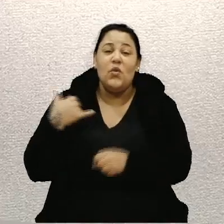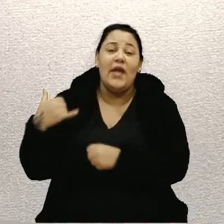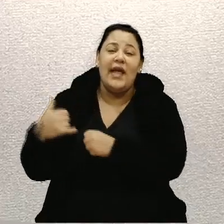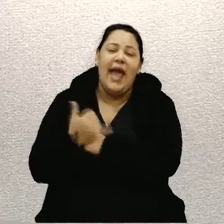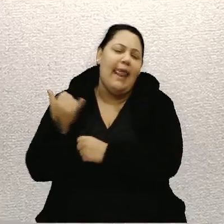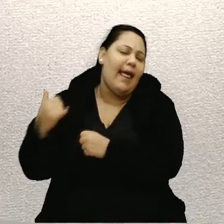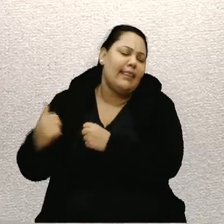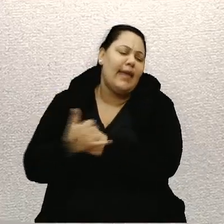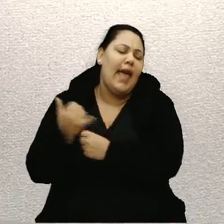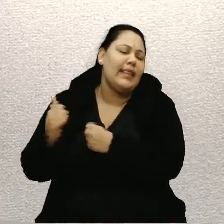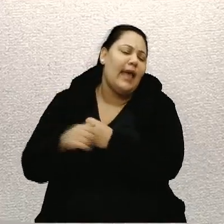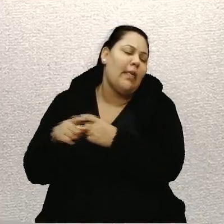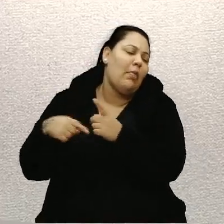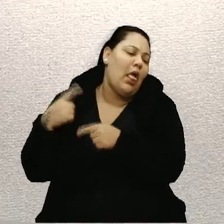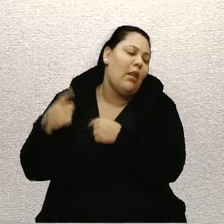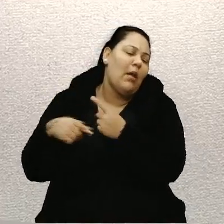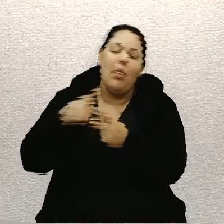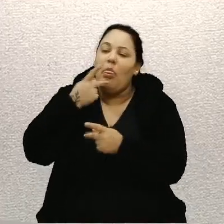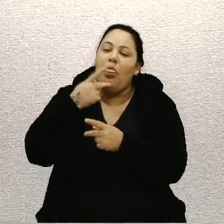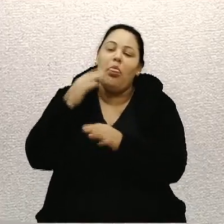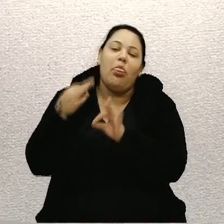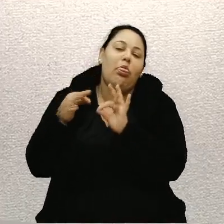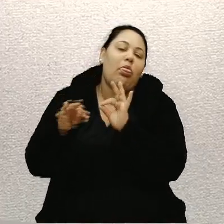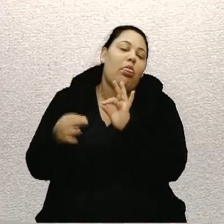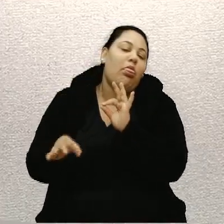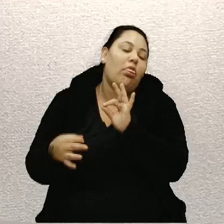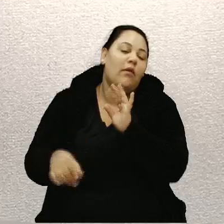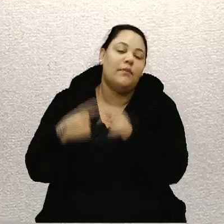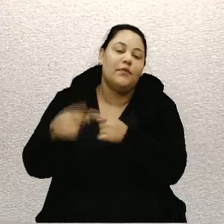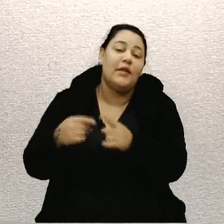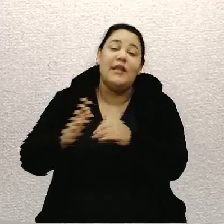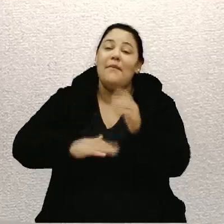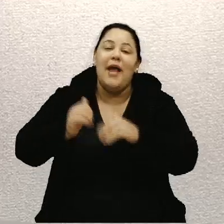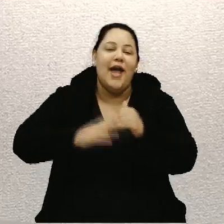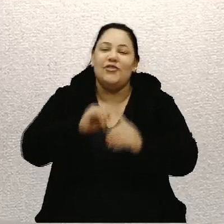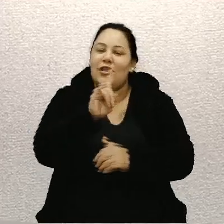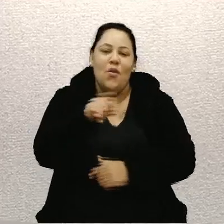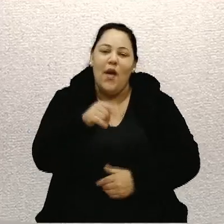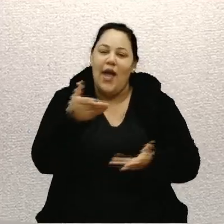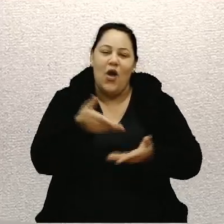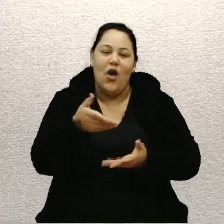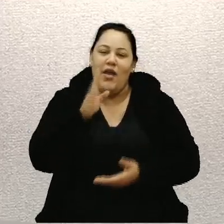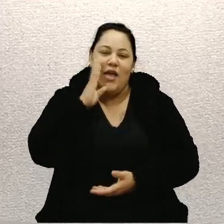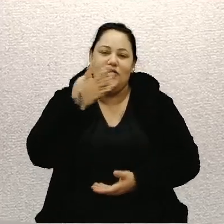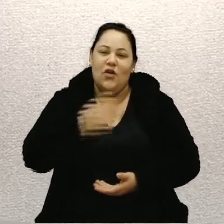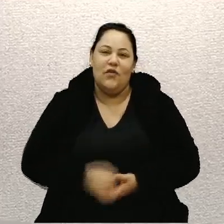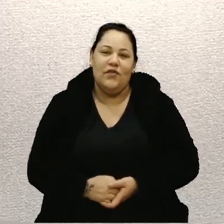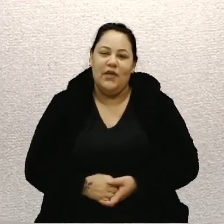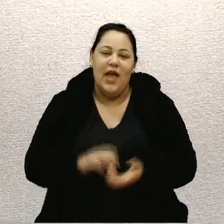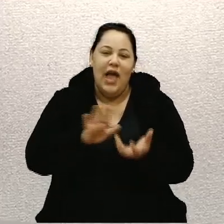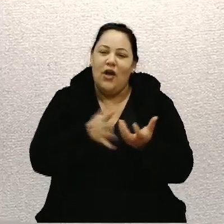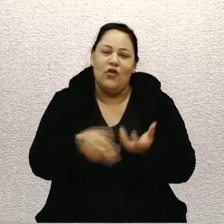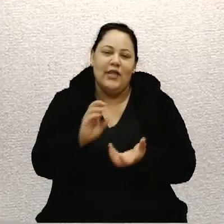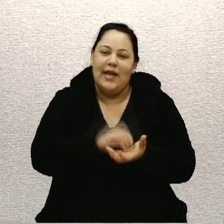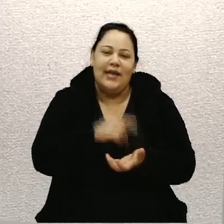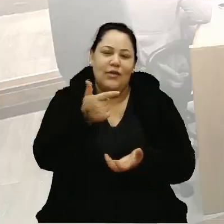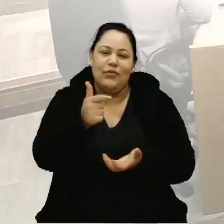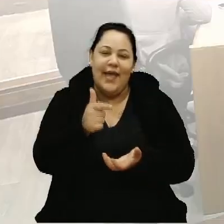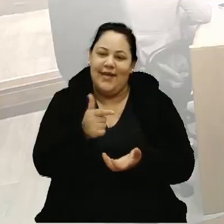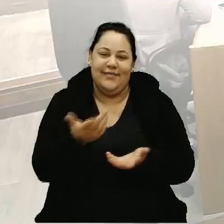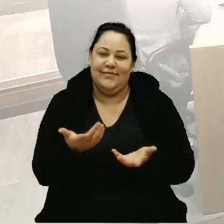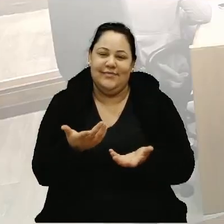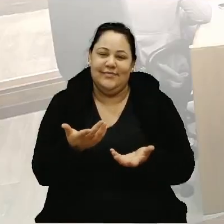isso. É só discurso político. Na prática, sabe que não é agora que vão resolver. A Codeca não tem braços para isso. Muito